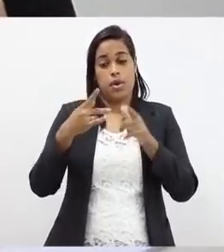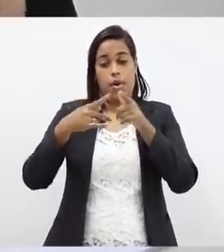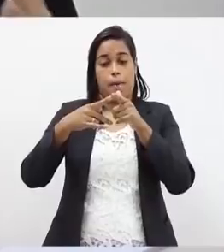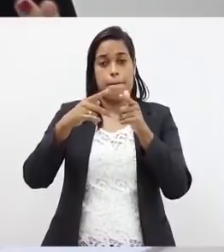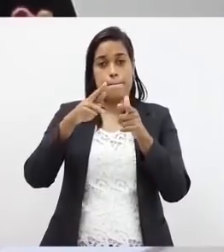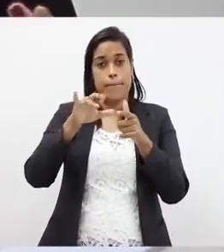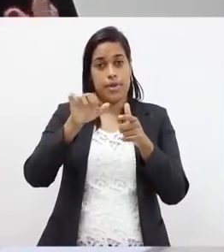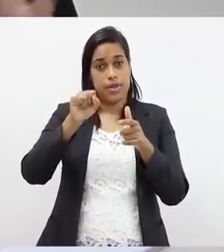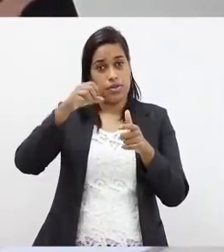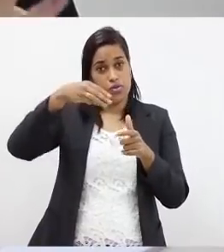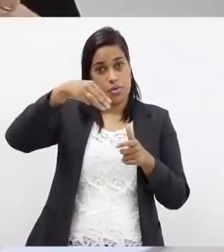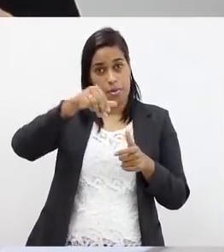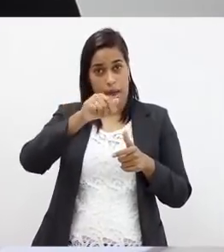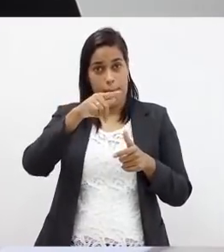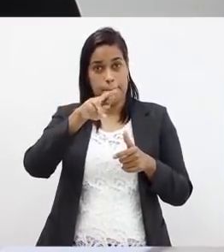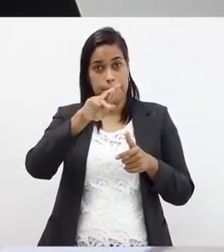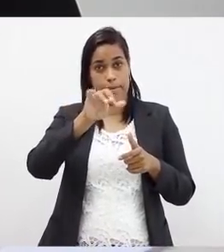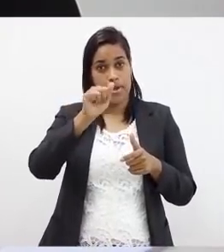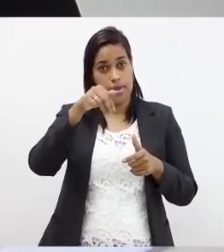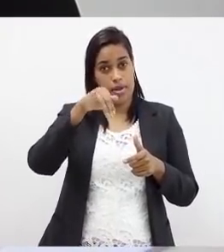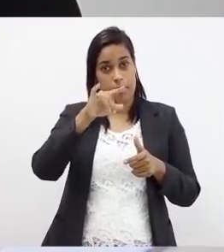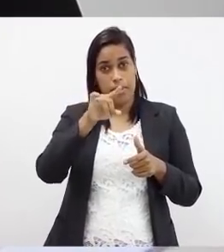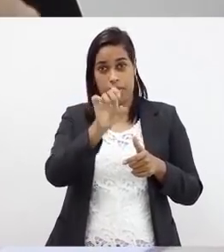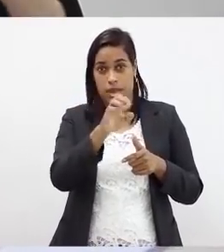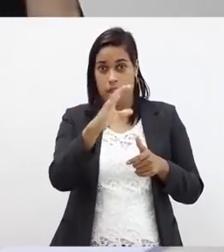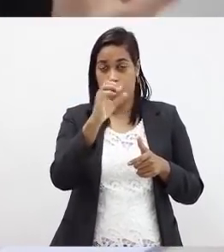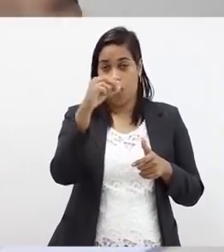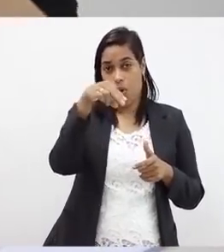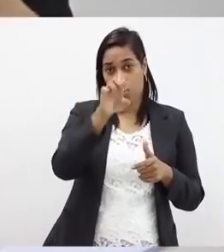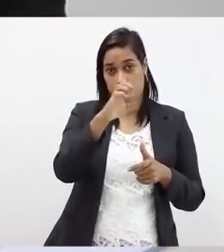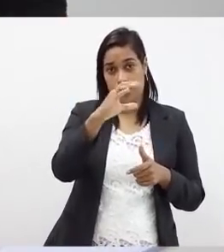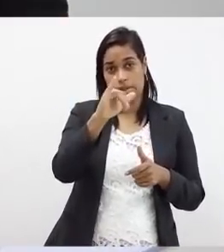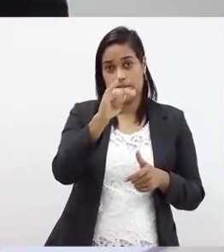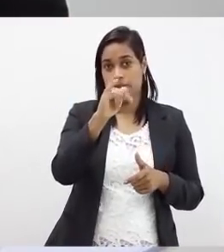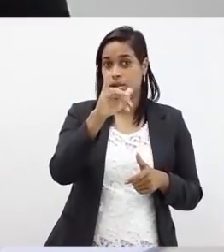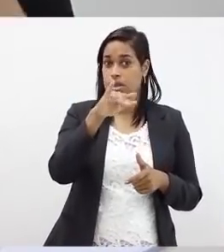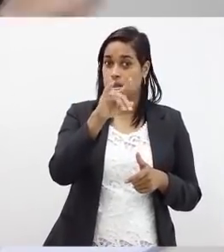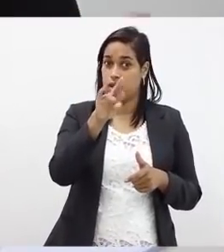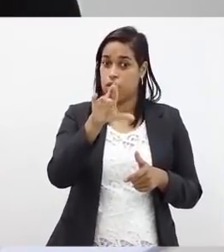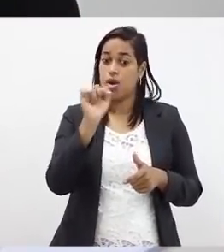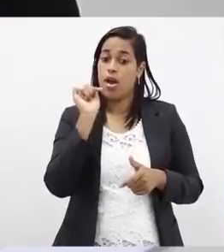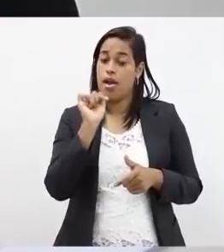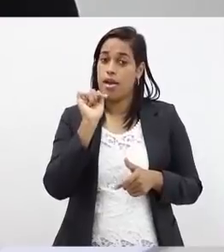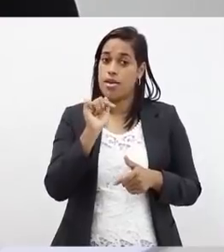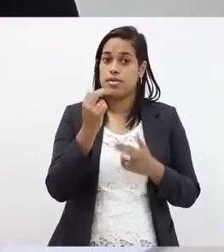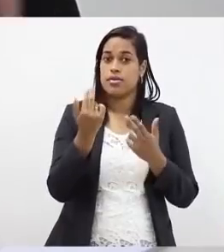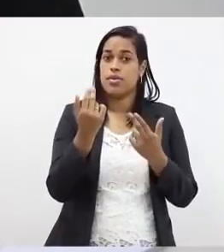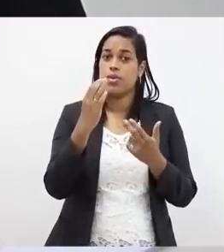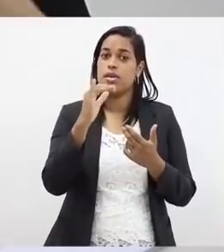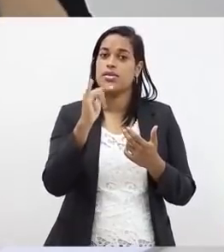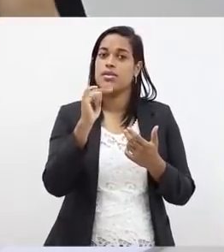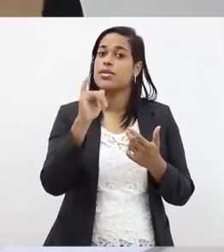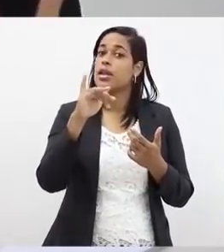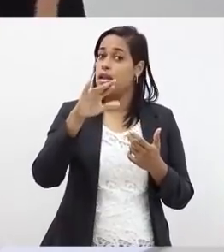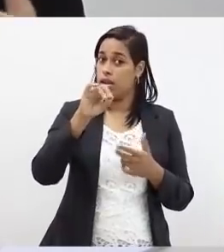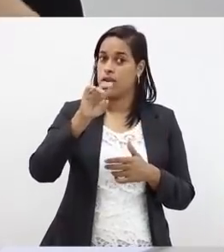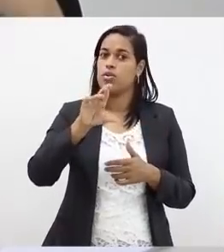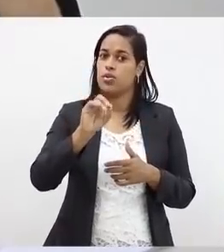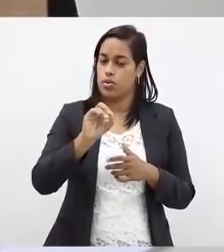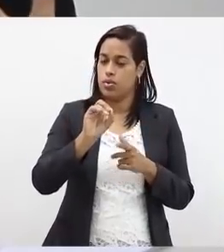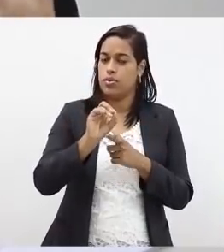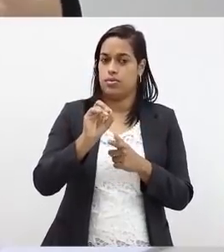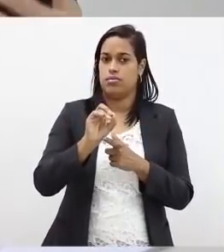pirâmide, cone e cilindro. Então, se você tem uma peça que é da família, por exemplo, essa é da família dos cilindros. Então, já é